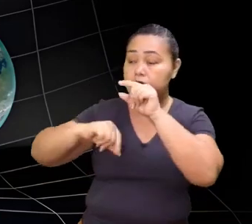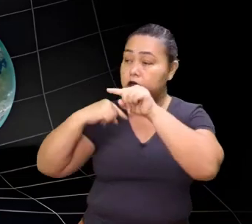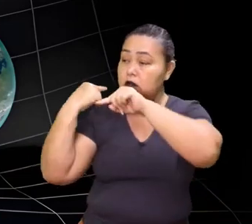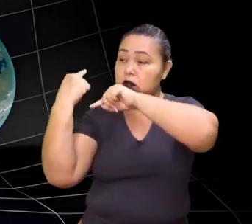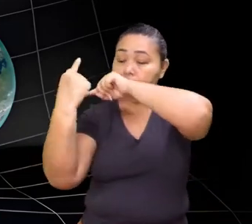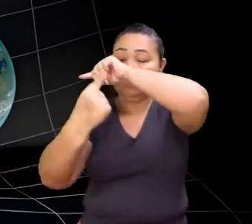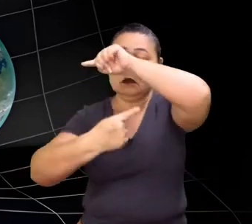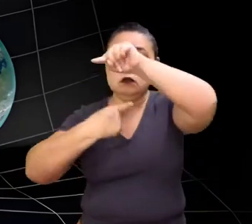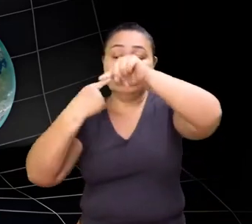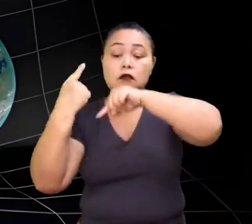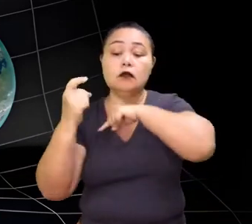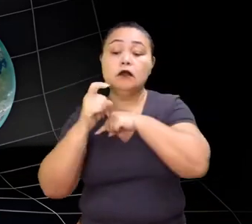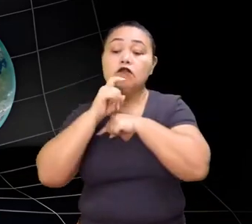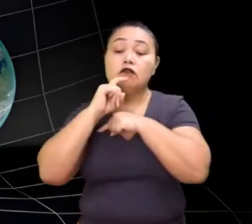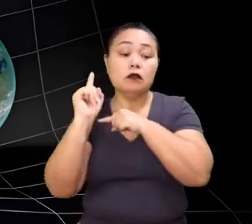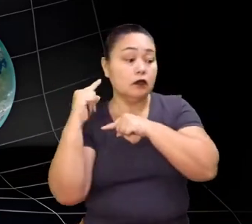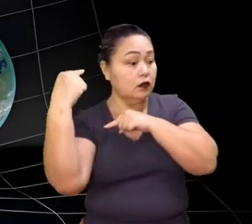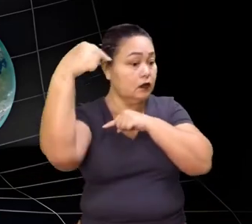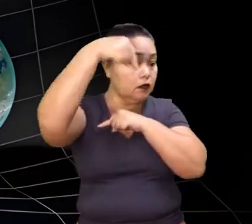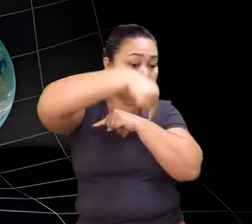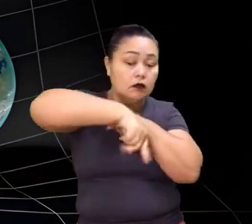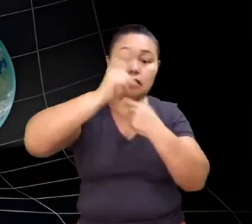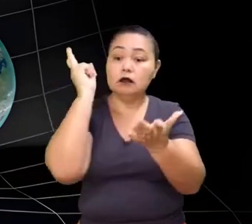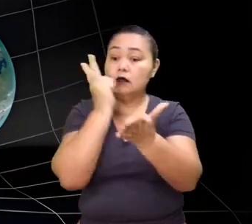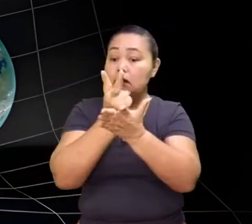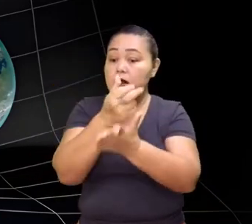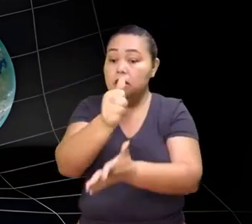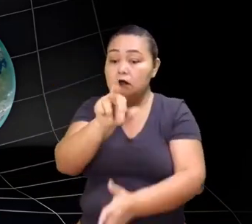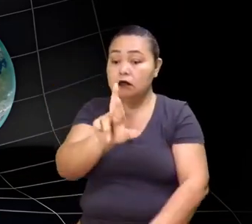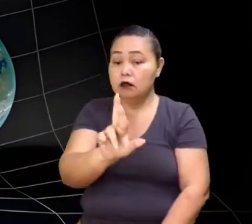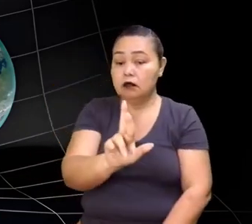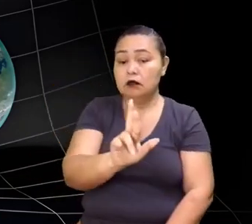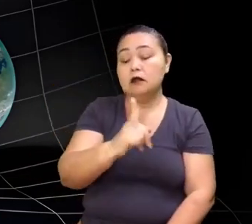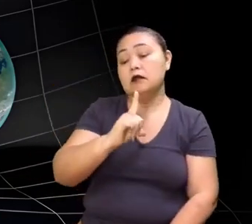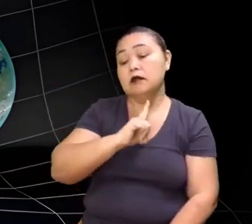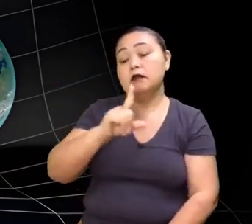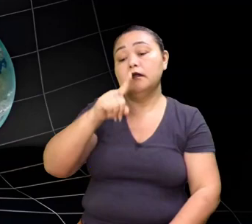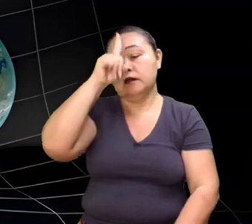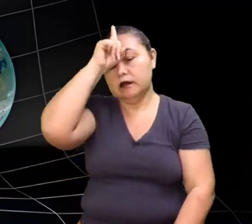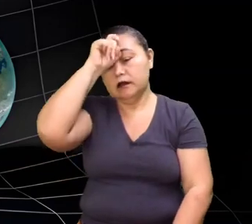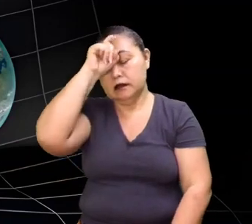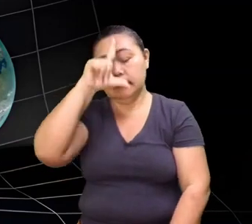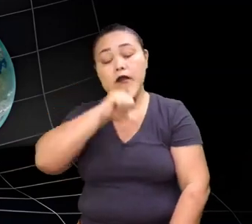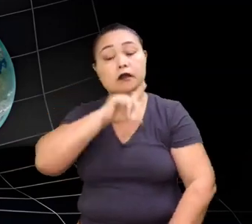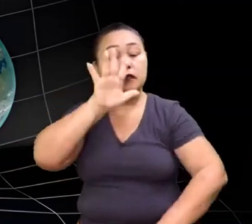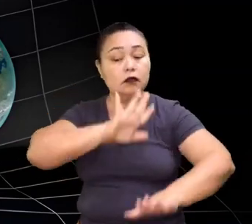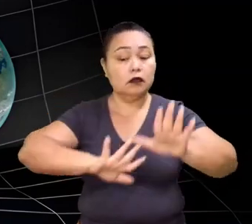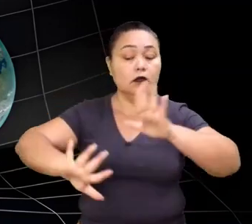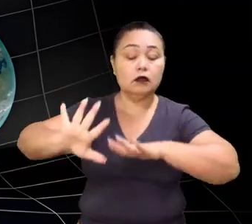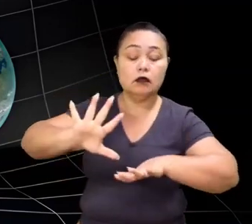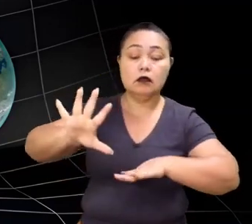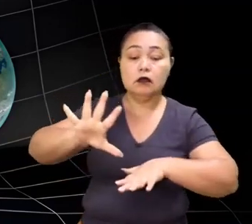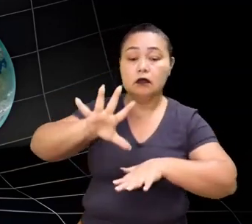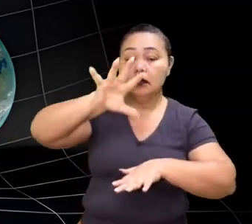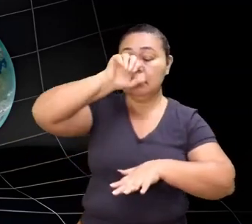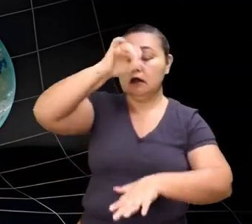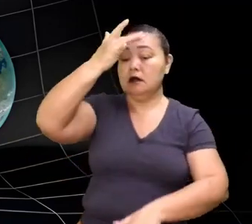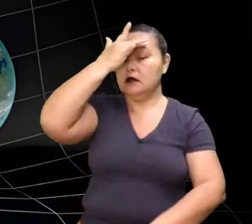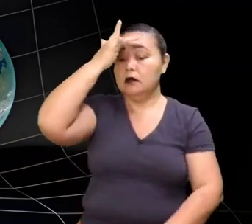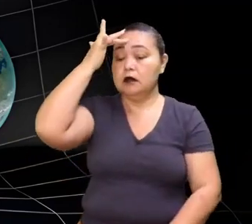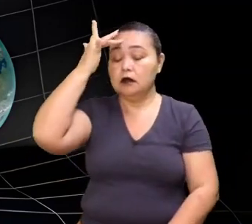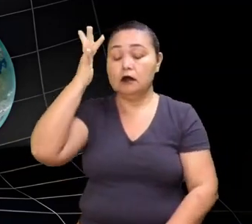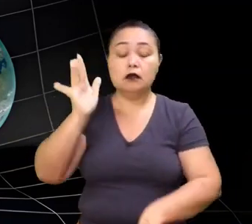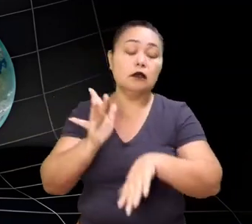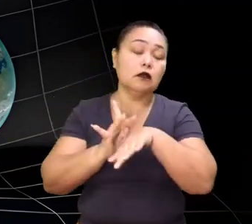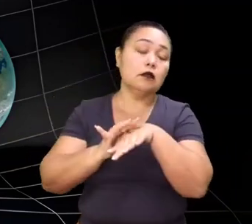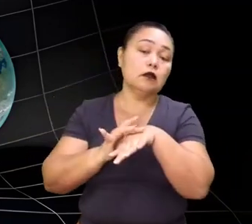sente esfria-se a e manda de volta pra sala o mesmo ar então em hospitais tem que tomar cuidado por causa de infecções porque tem pessoas doentes